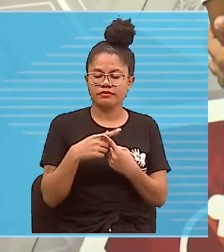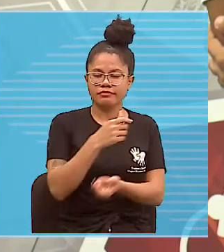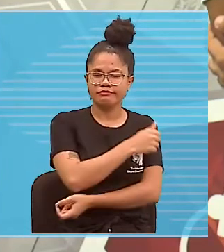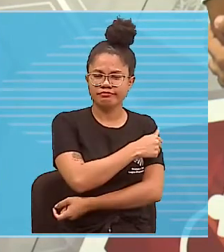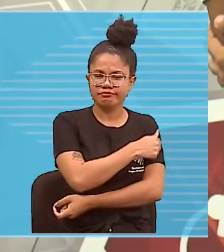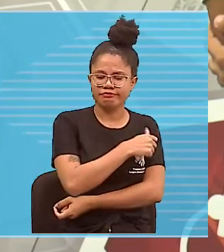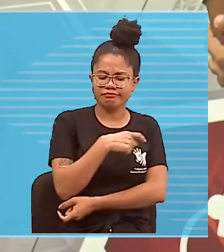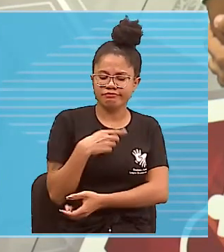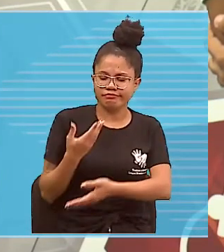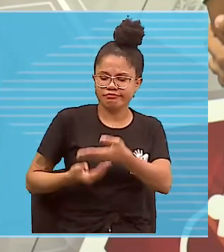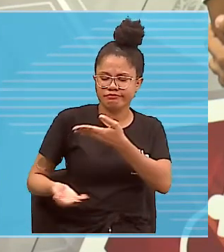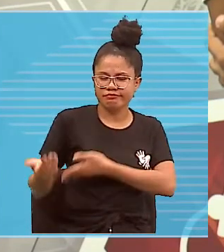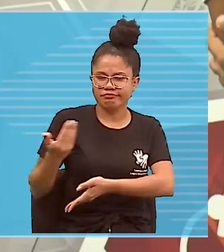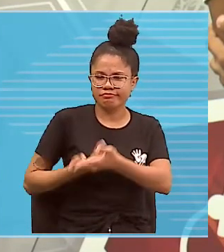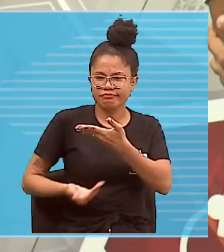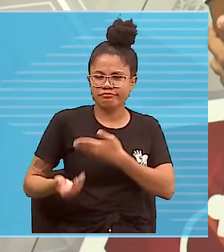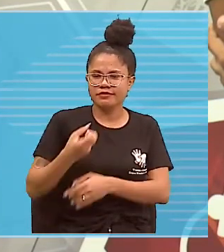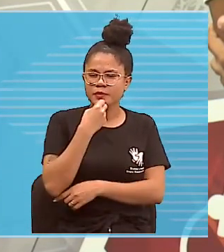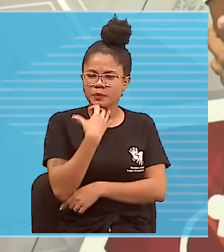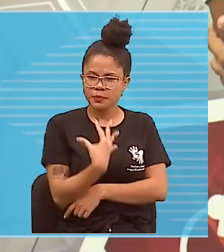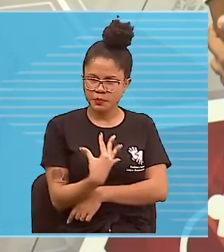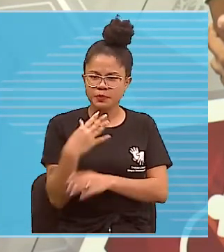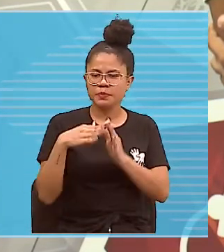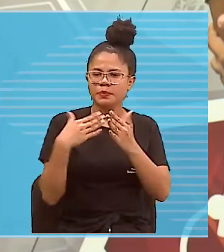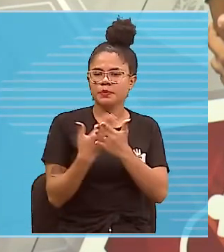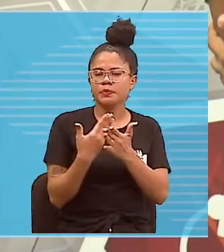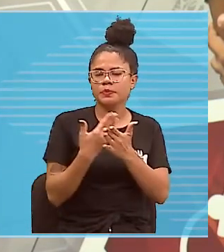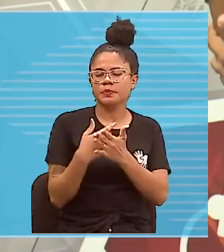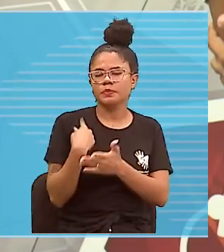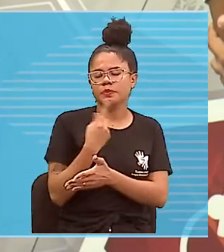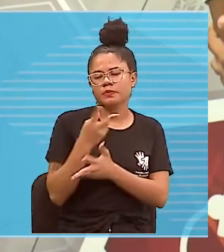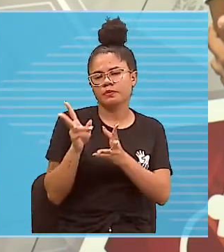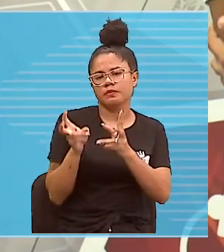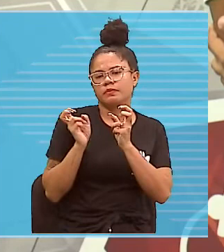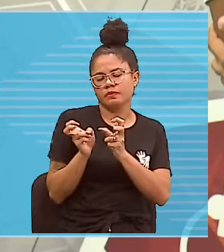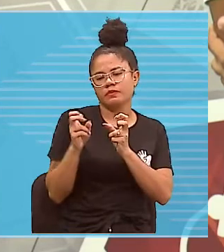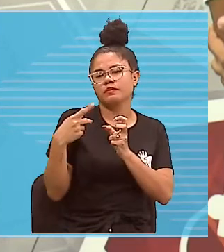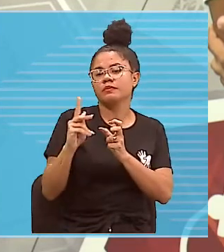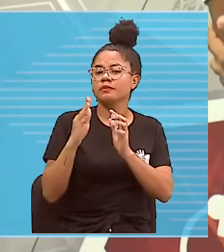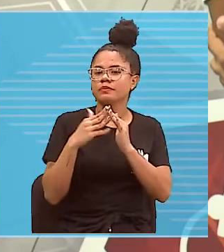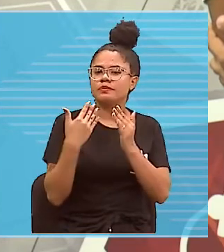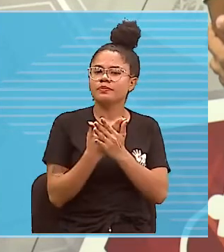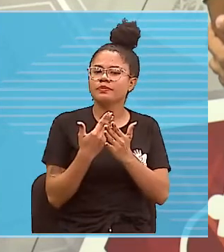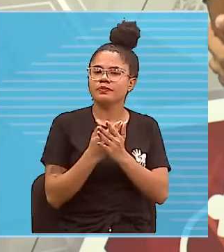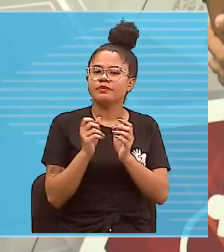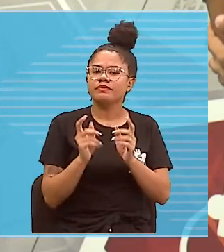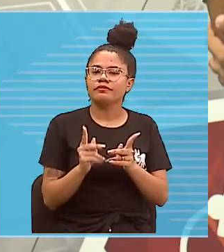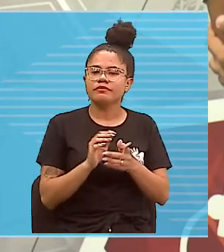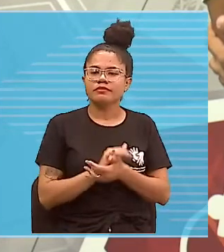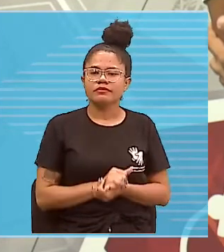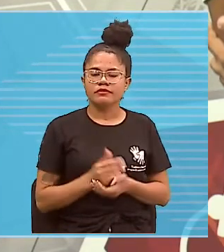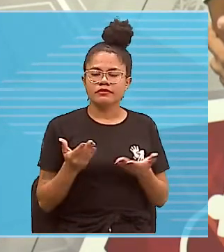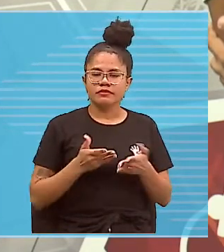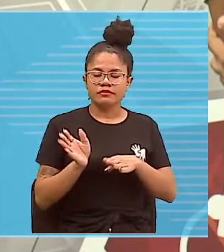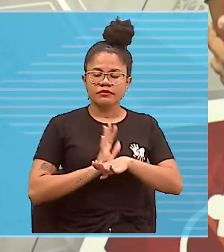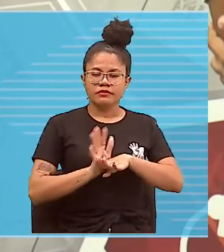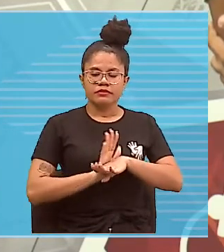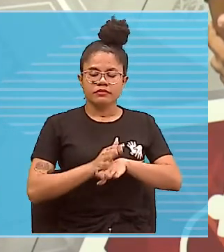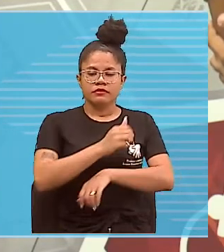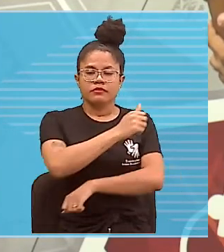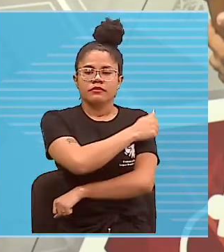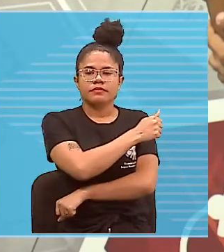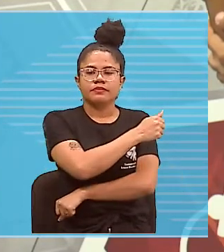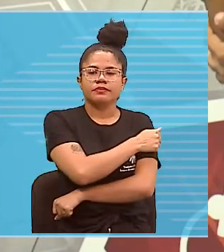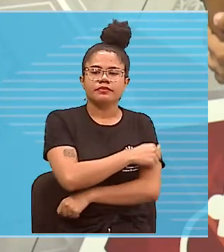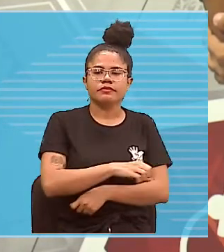gente percebeu lá no set de Paulistana, no set Lucinete Santana. E vamos agora para o vídeo das alunas Evelyn